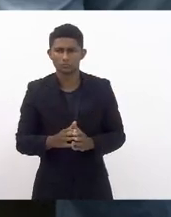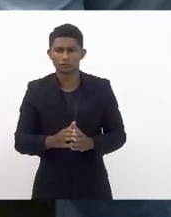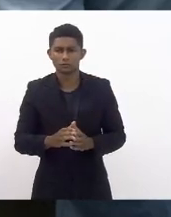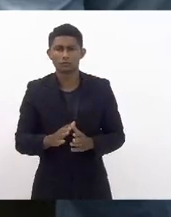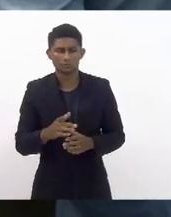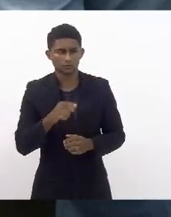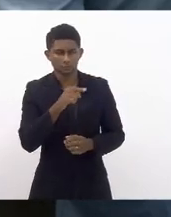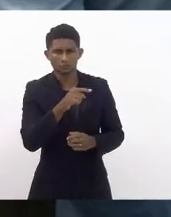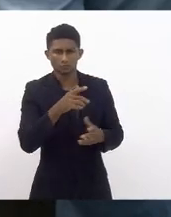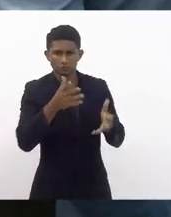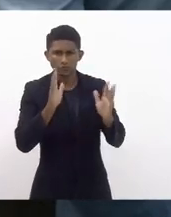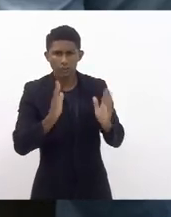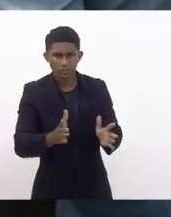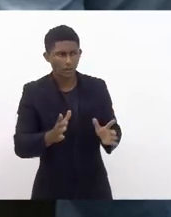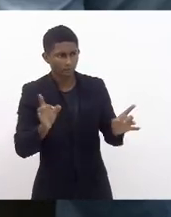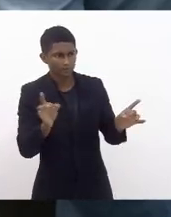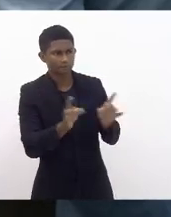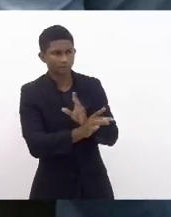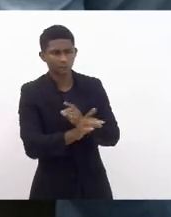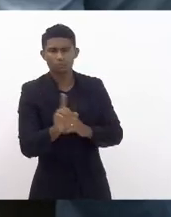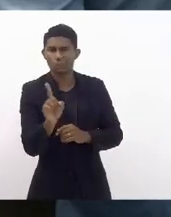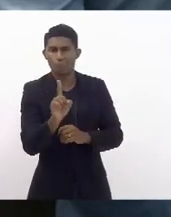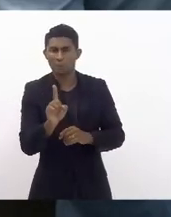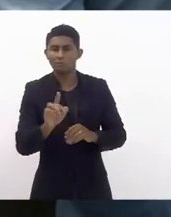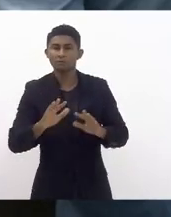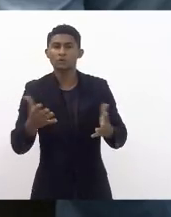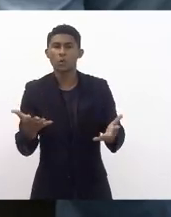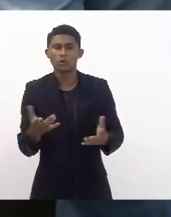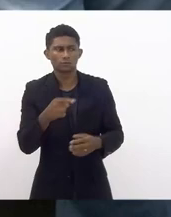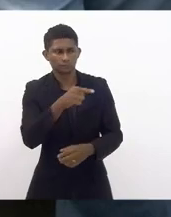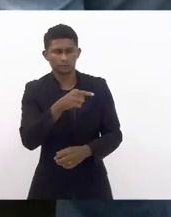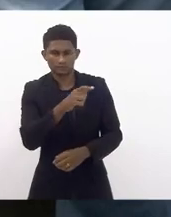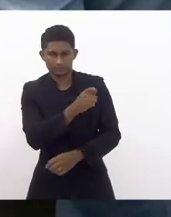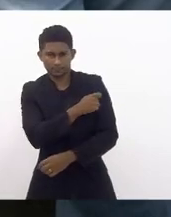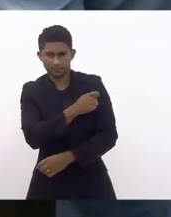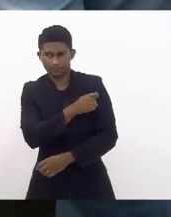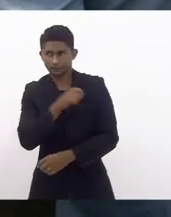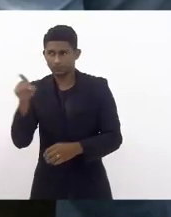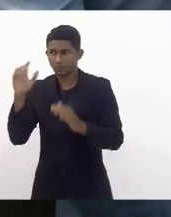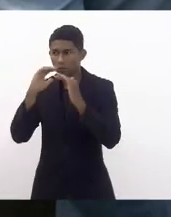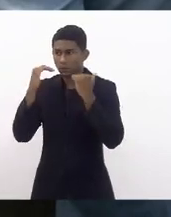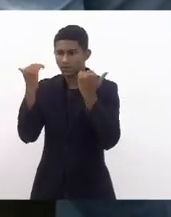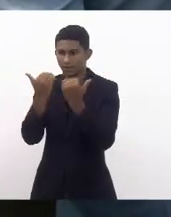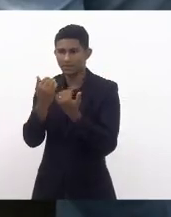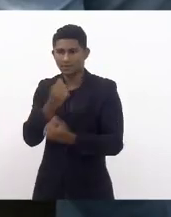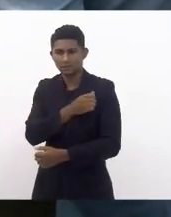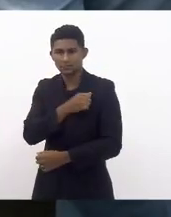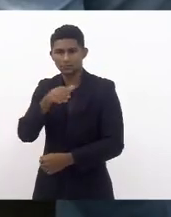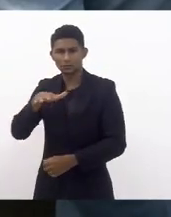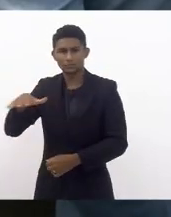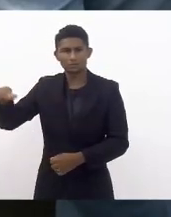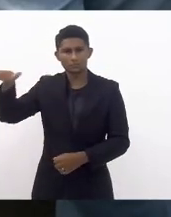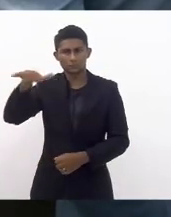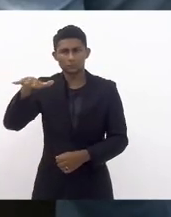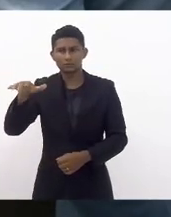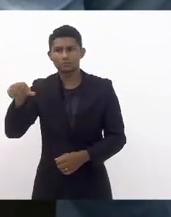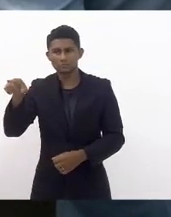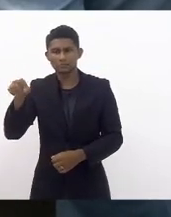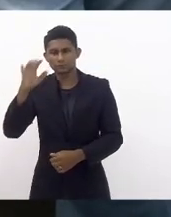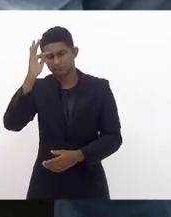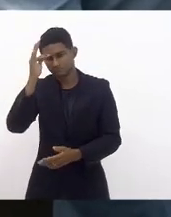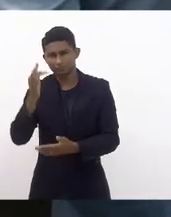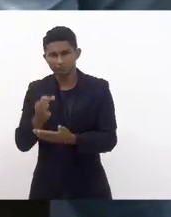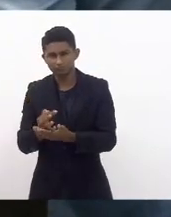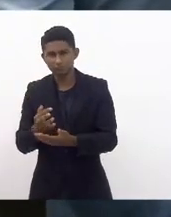as cátedras completamente. Hoje, o aluno da UESO, esta comunidade acadêmica, que hoje faz história pela sua fé e sua